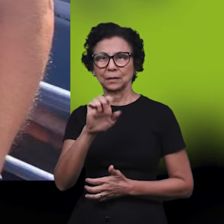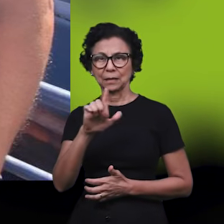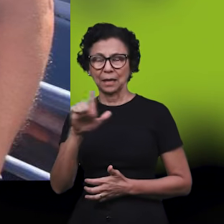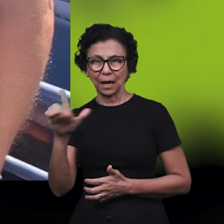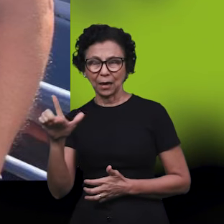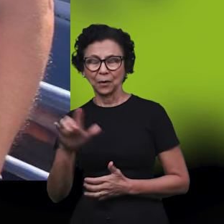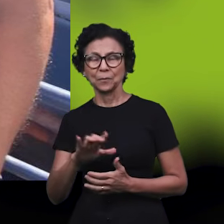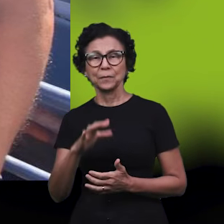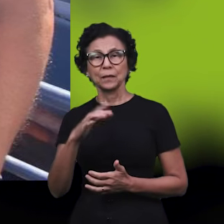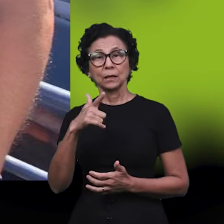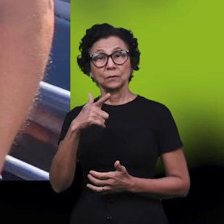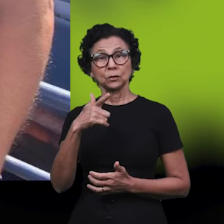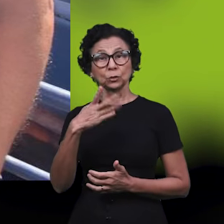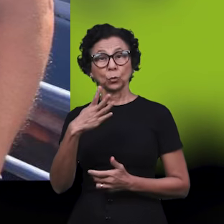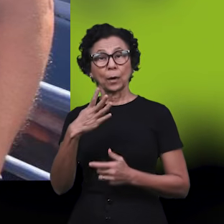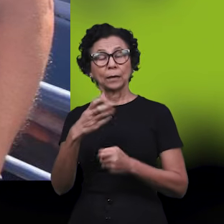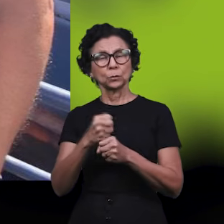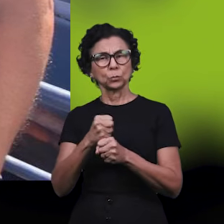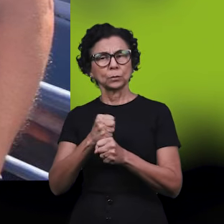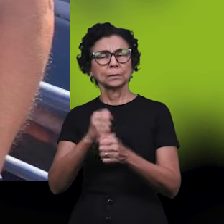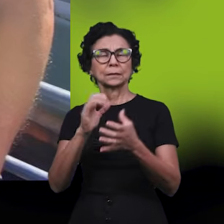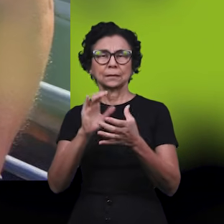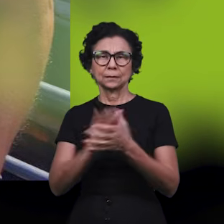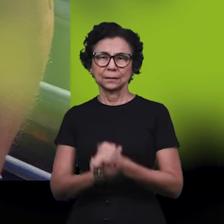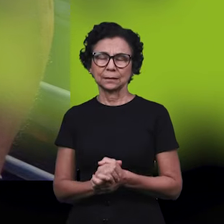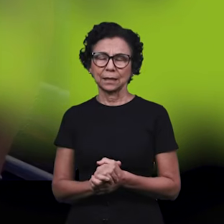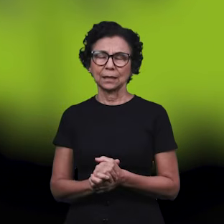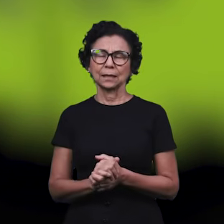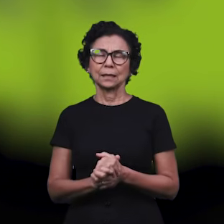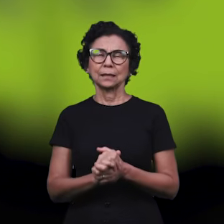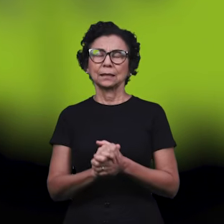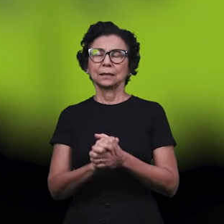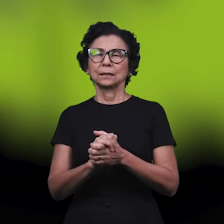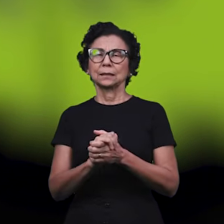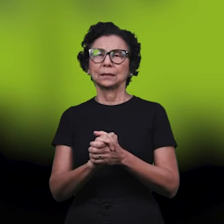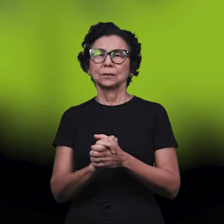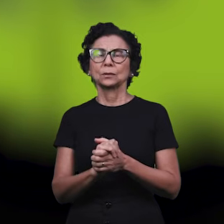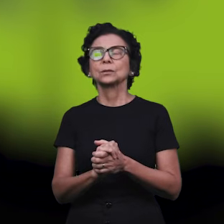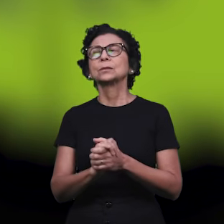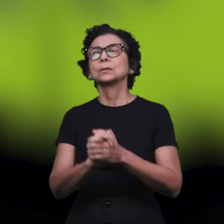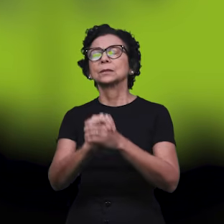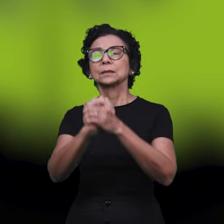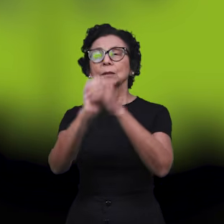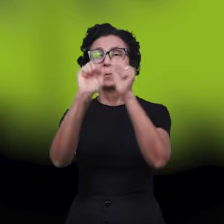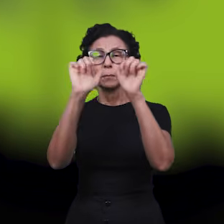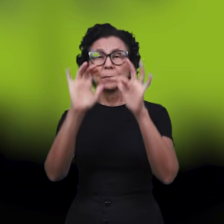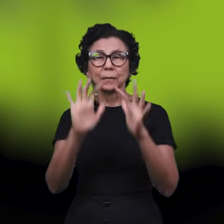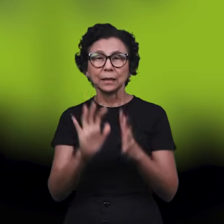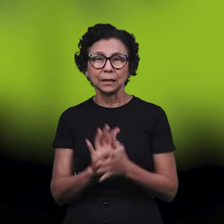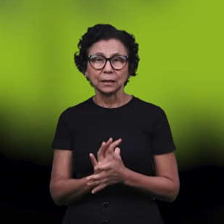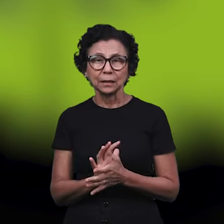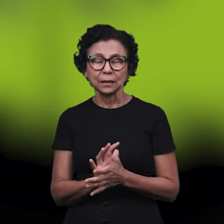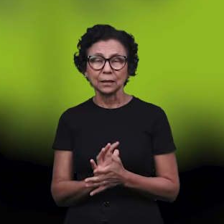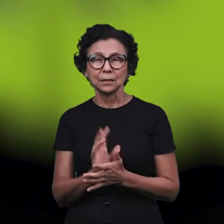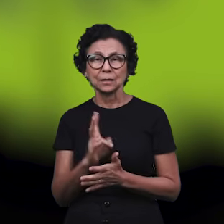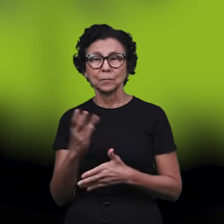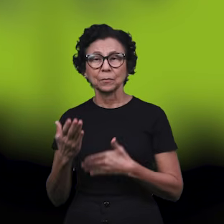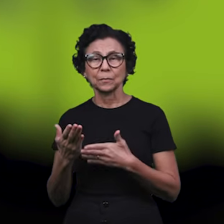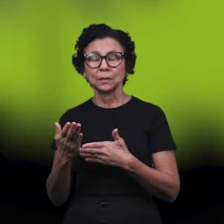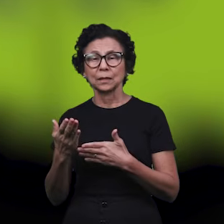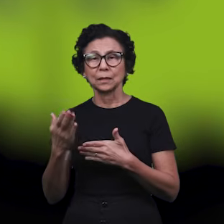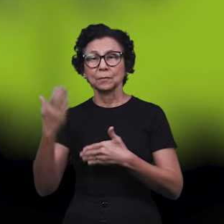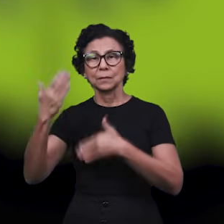anos, desse relacionamento que é uma bênção que o Senhor nos concedeu na presença do Senhor. Nós temos 2 filhos, a Manu